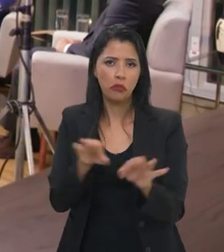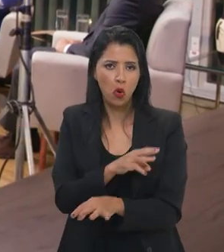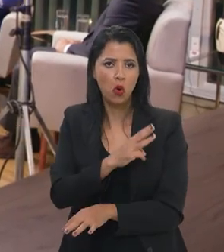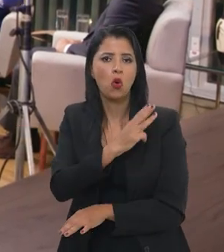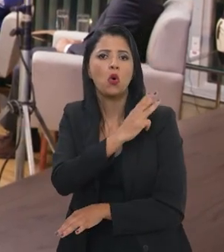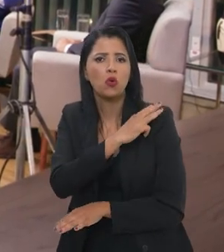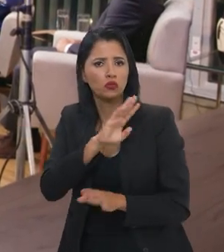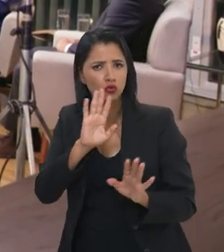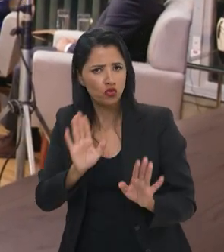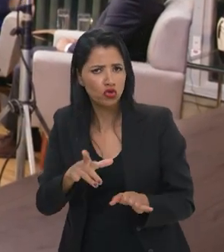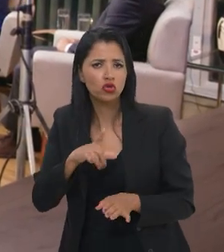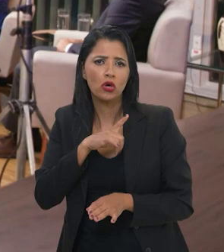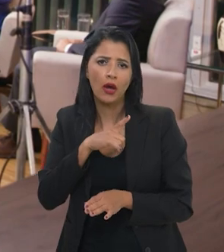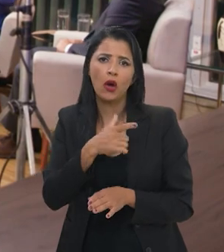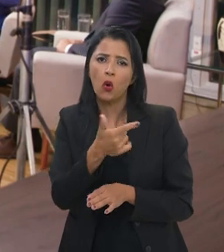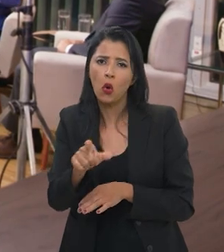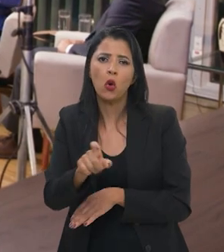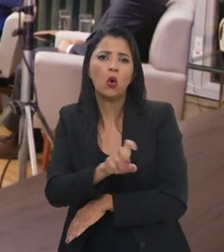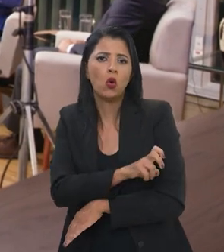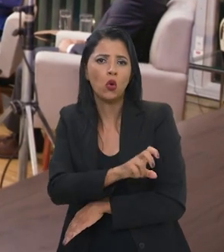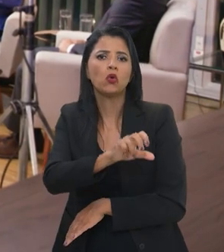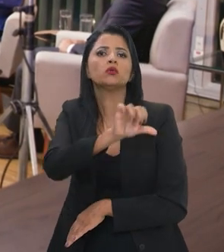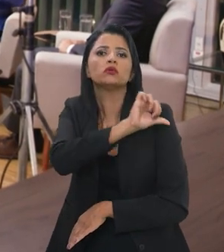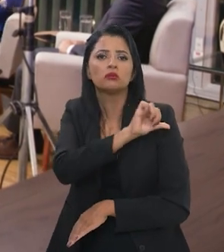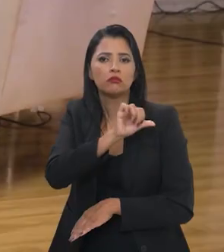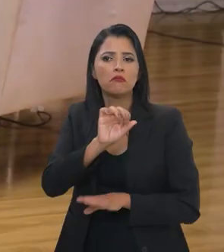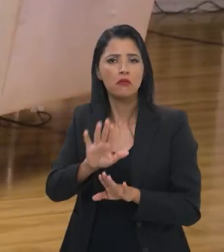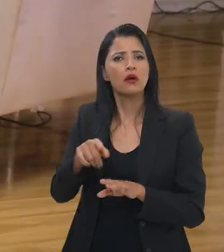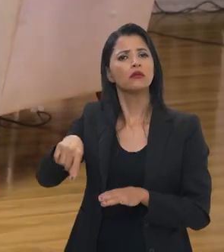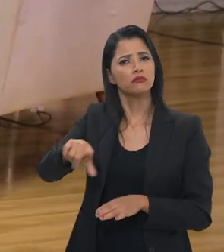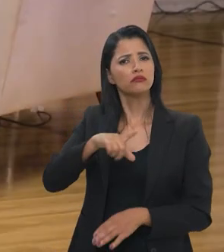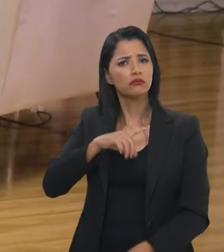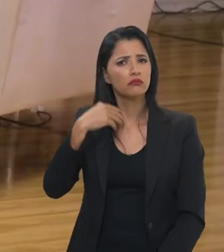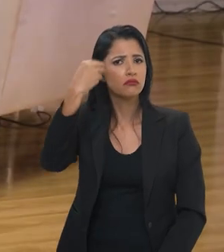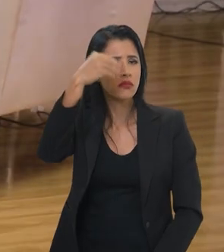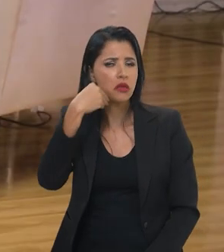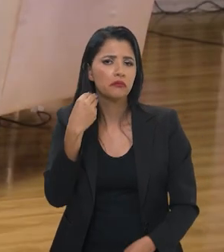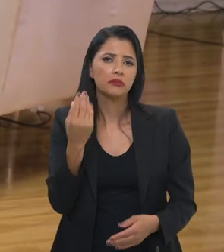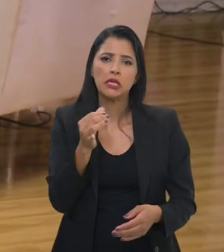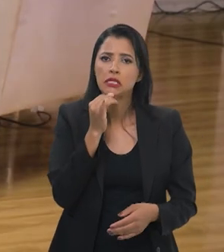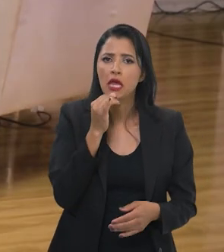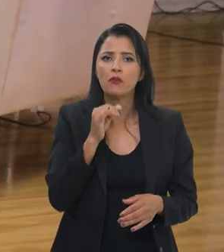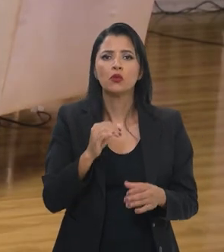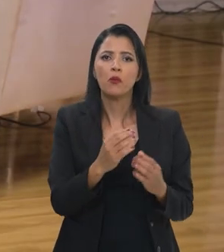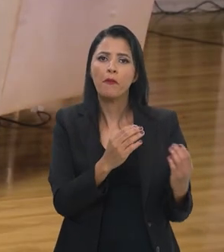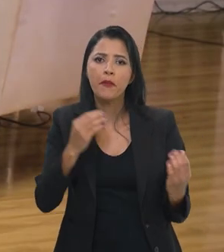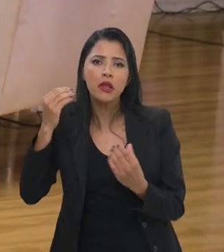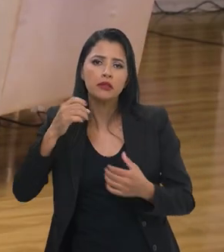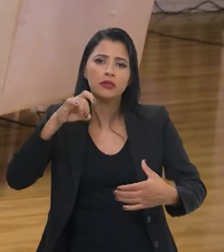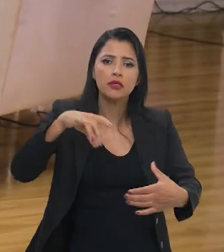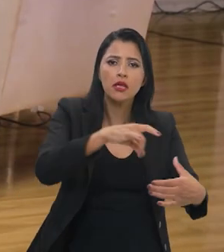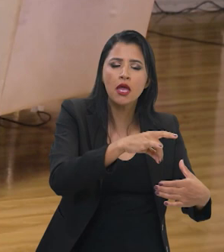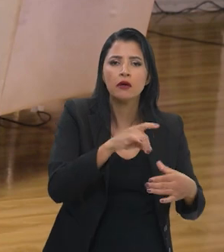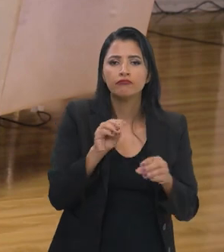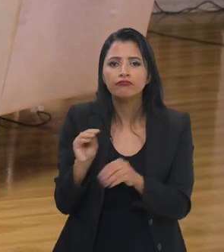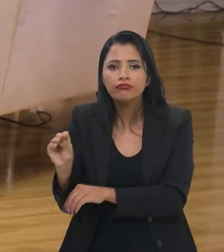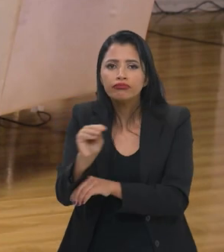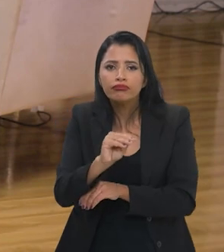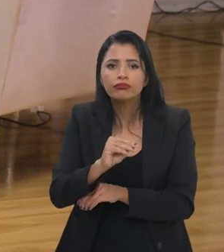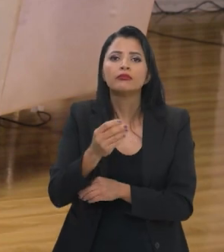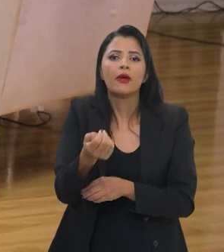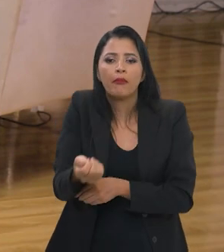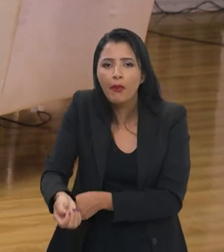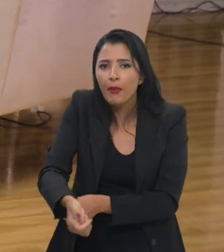o ensino fundamental tem até uma baixa escolaridade mas tem experiência sabe plantar melancia sabe criar galinha